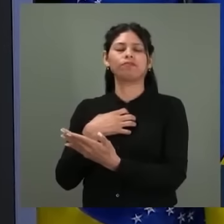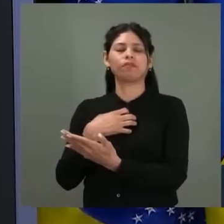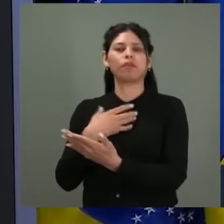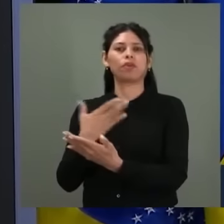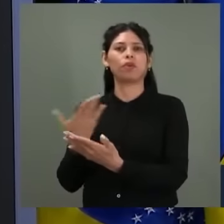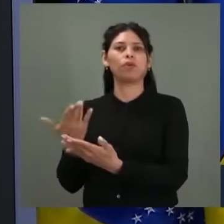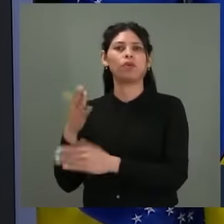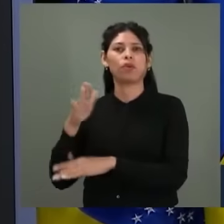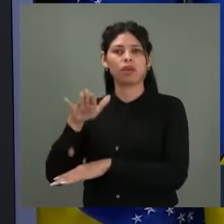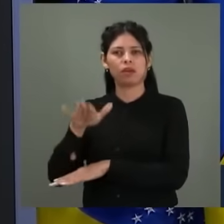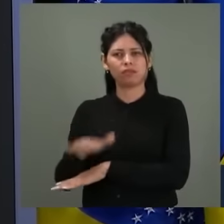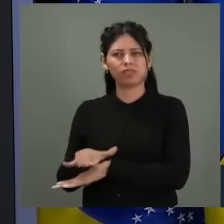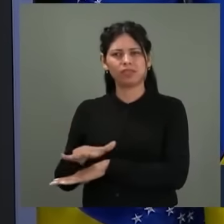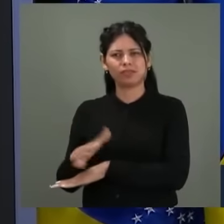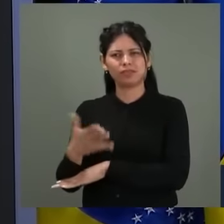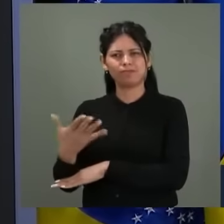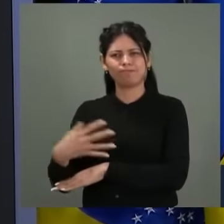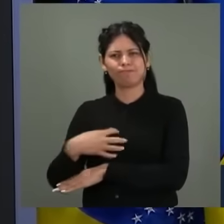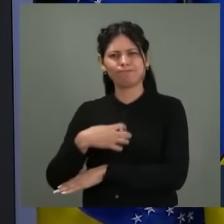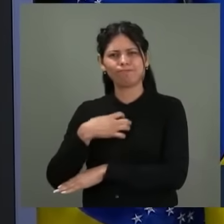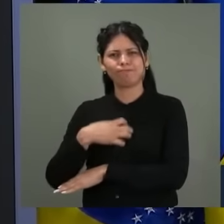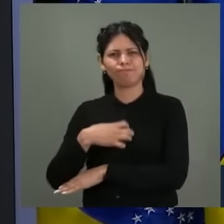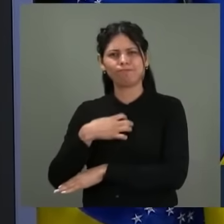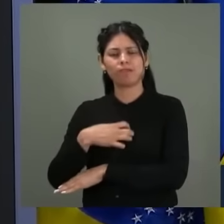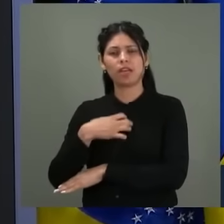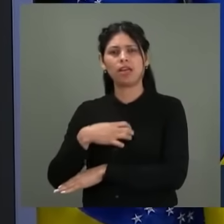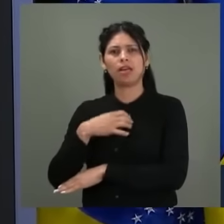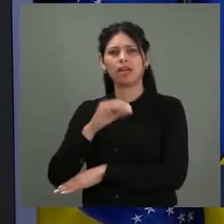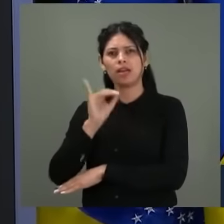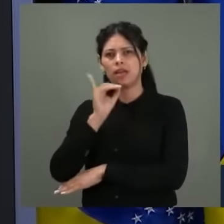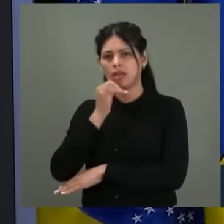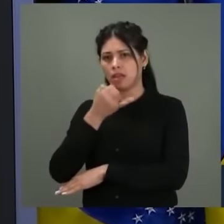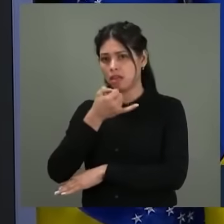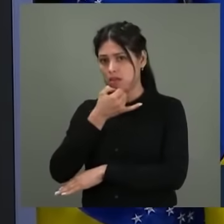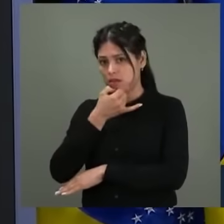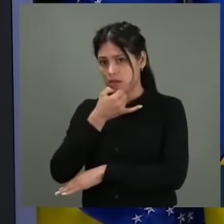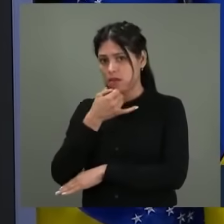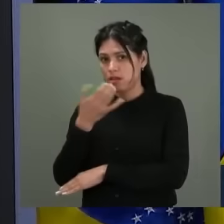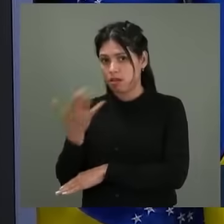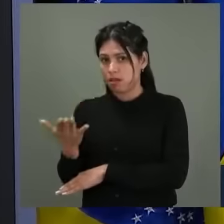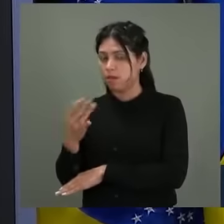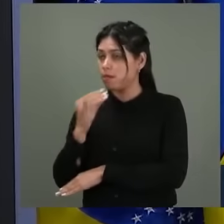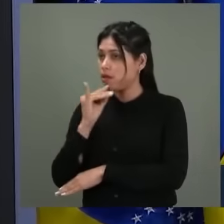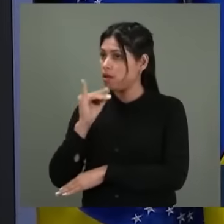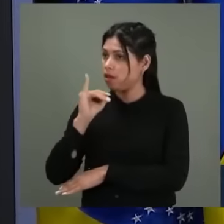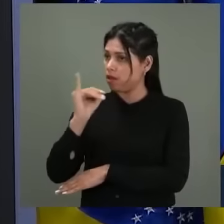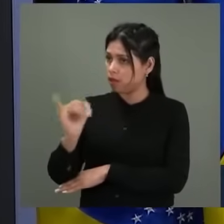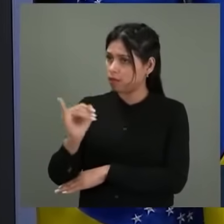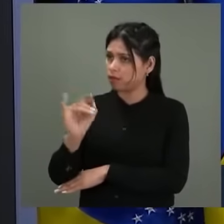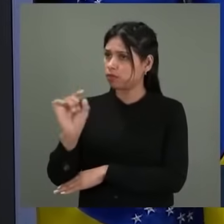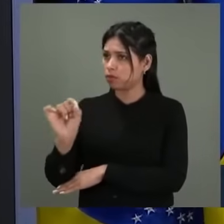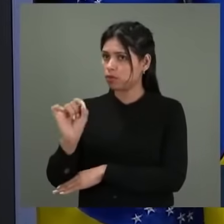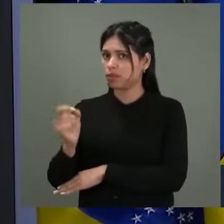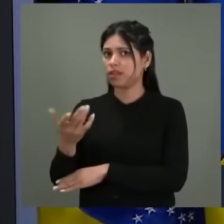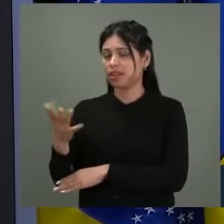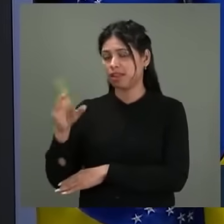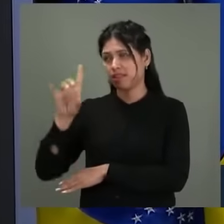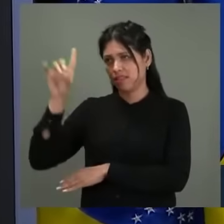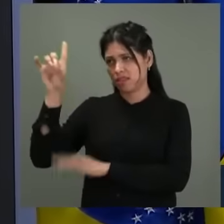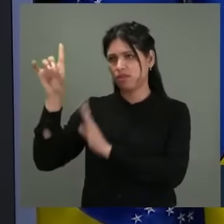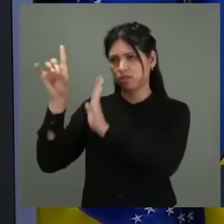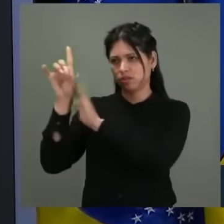tarde, violentado. Mas eu quero dizer, senhor presidente Rodrigo Pacheco, que eu saio desse cenário, as coisas de Deus, como é que